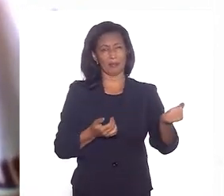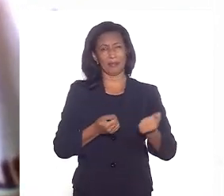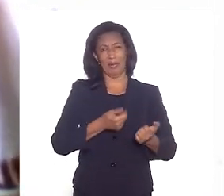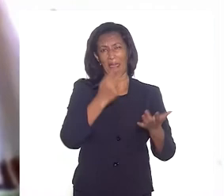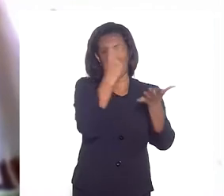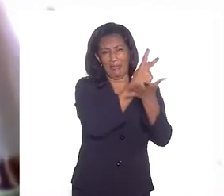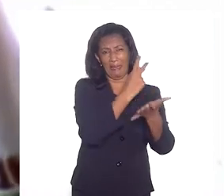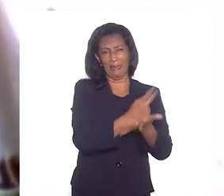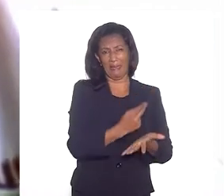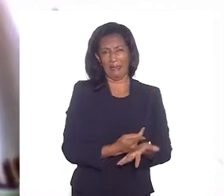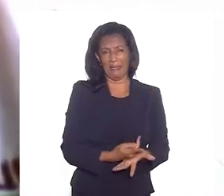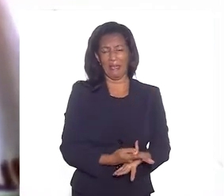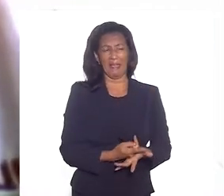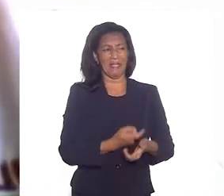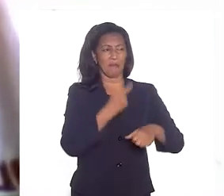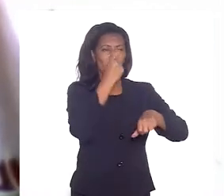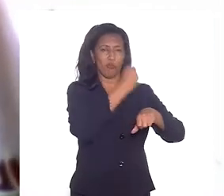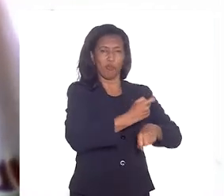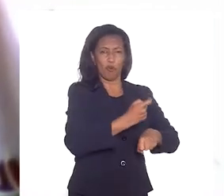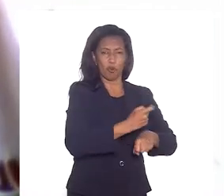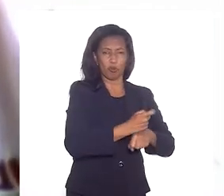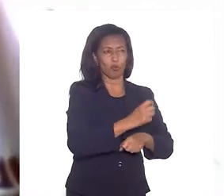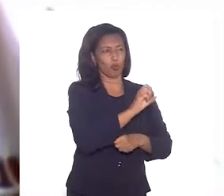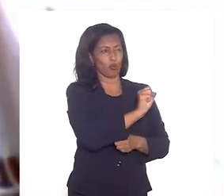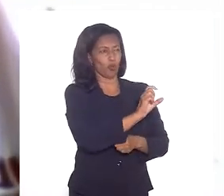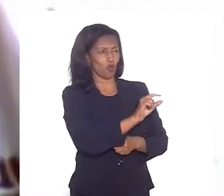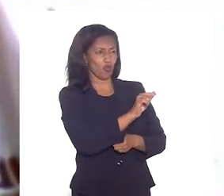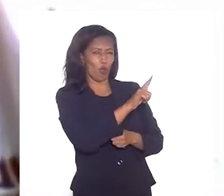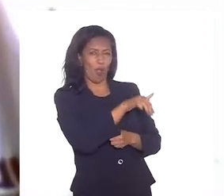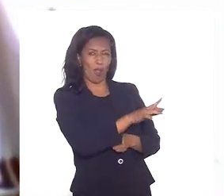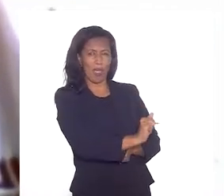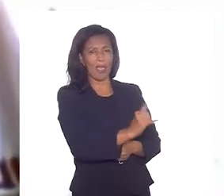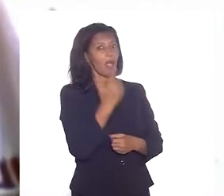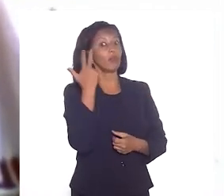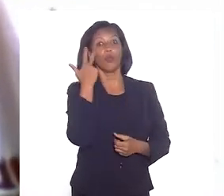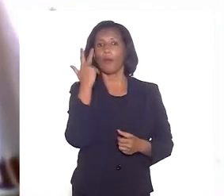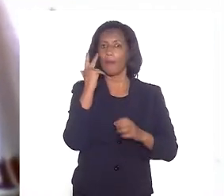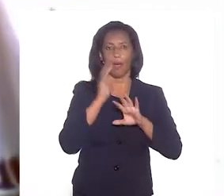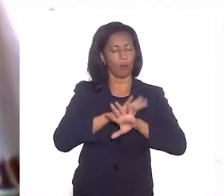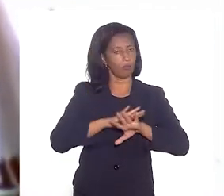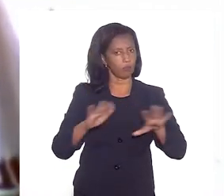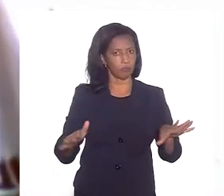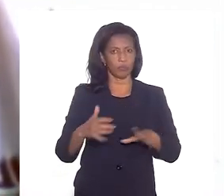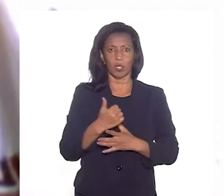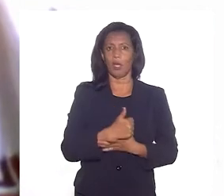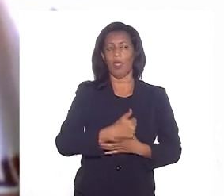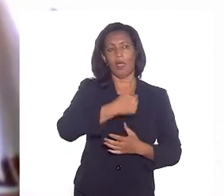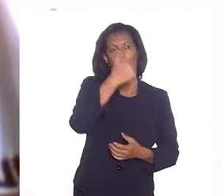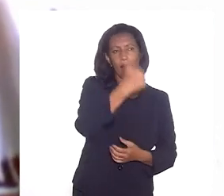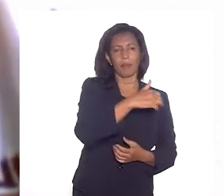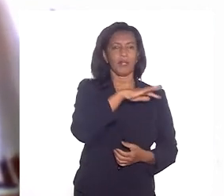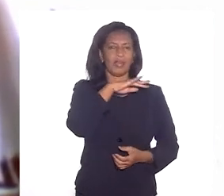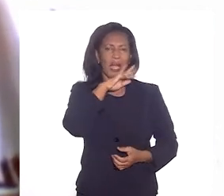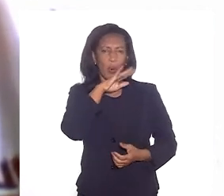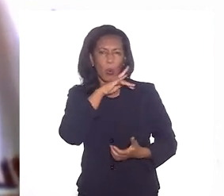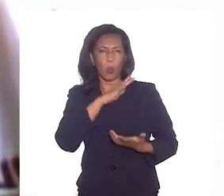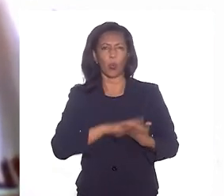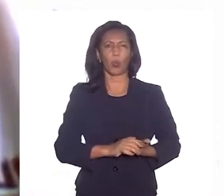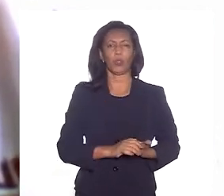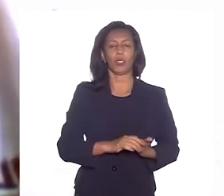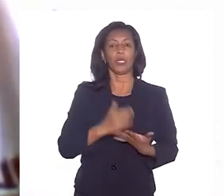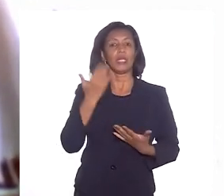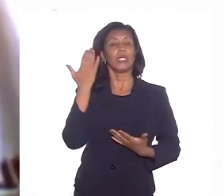várias massas, colei vários pães, é normal, né, até você conseguir adaptar a sua cozinha, a temperatura do